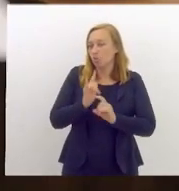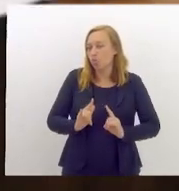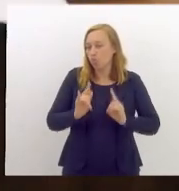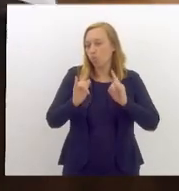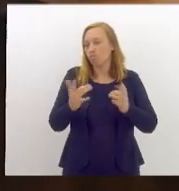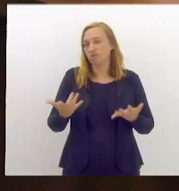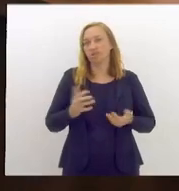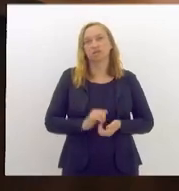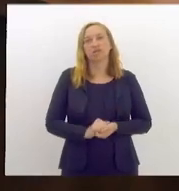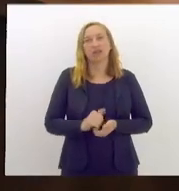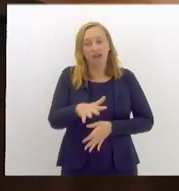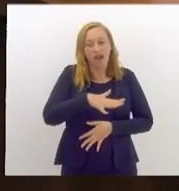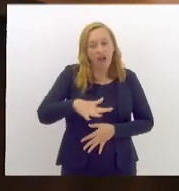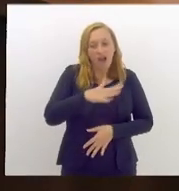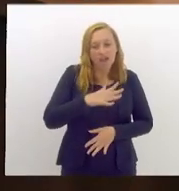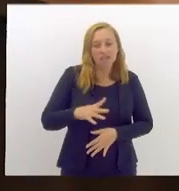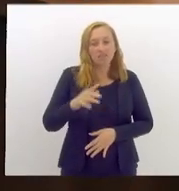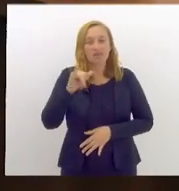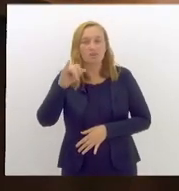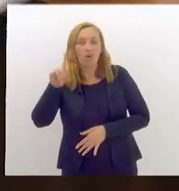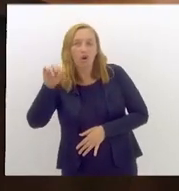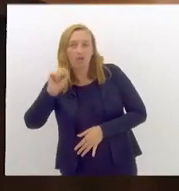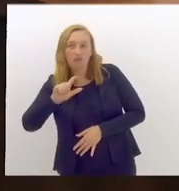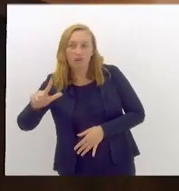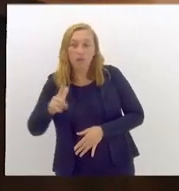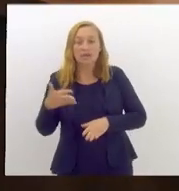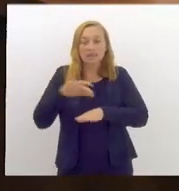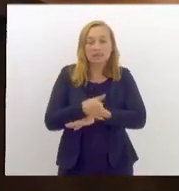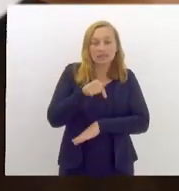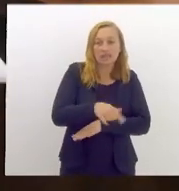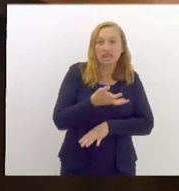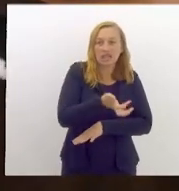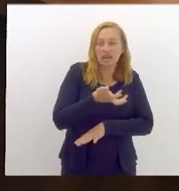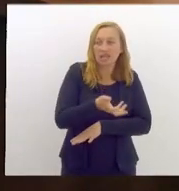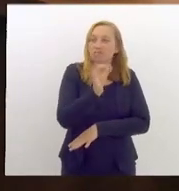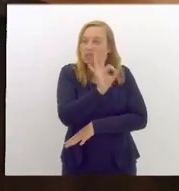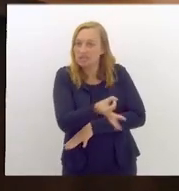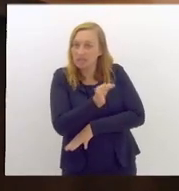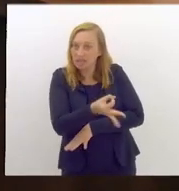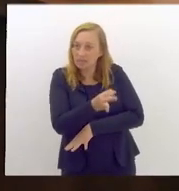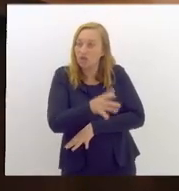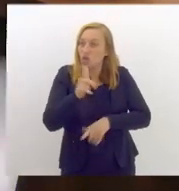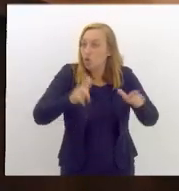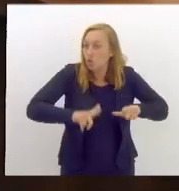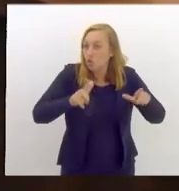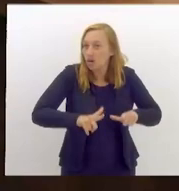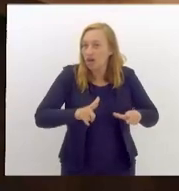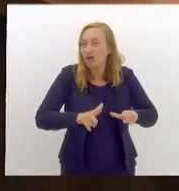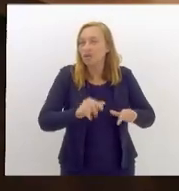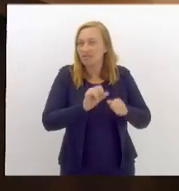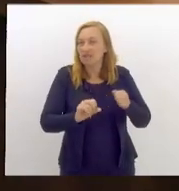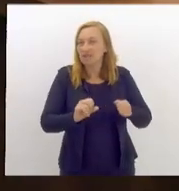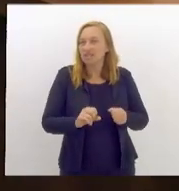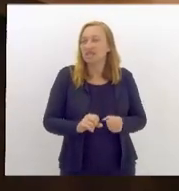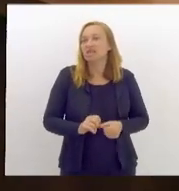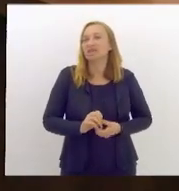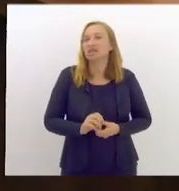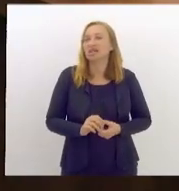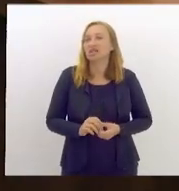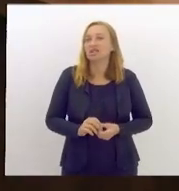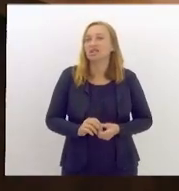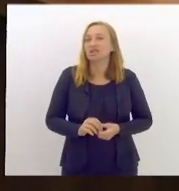é o setor imobiliário entrando aqui querendo exatamente espaço para fazer faz